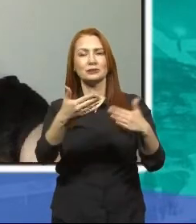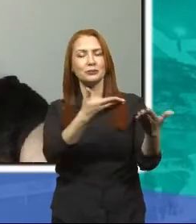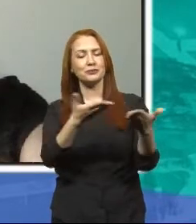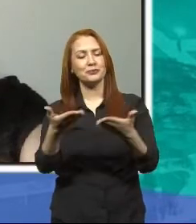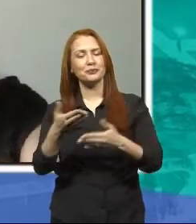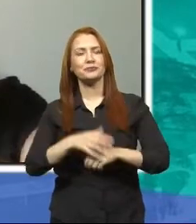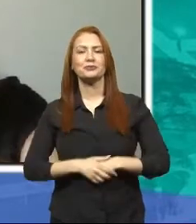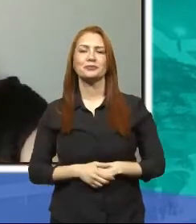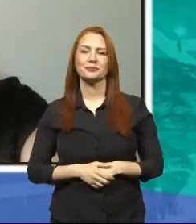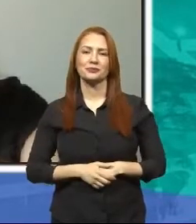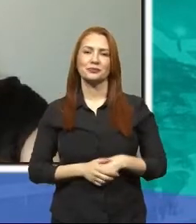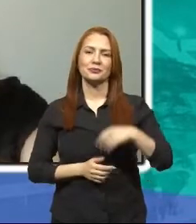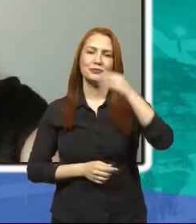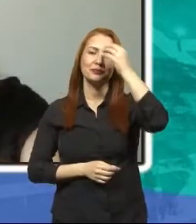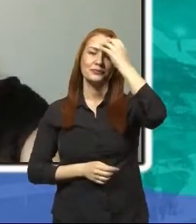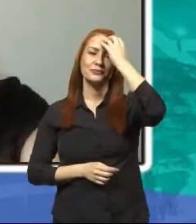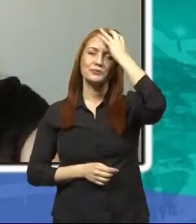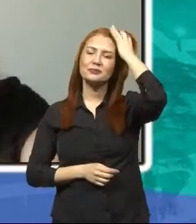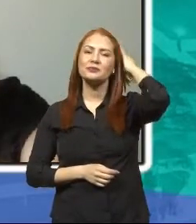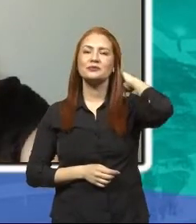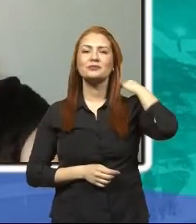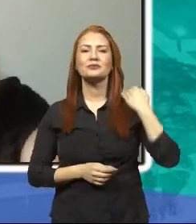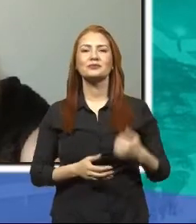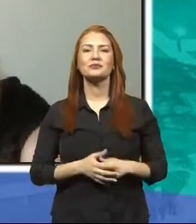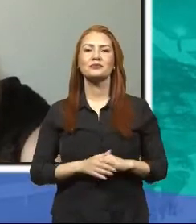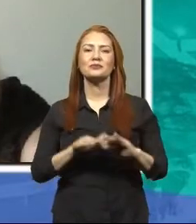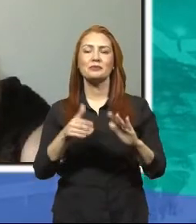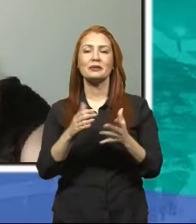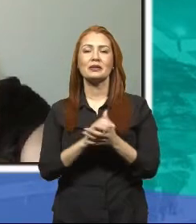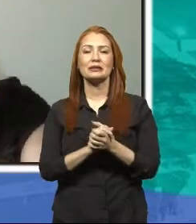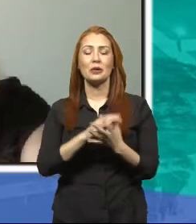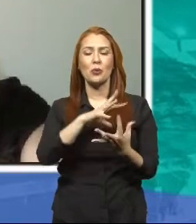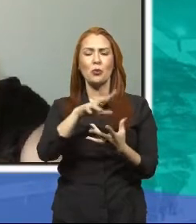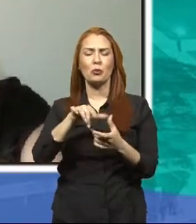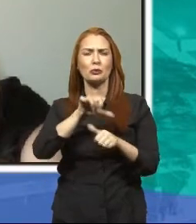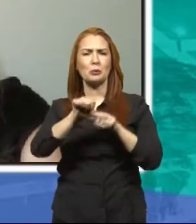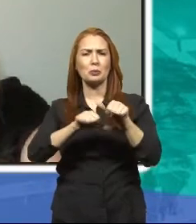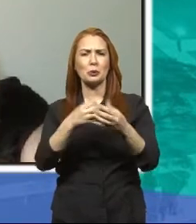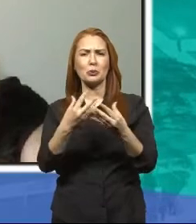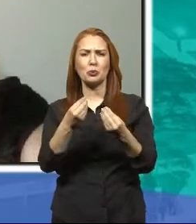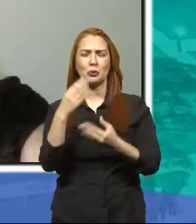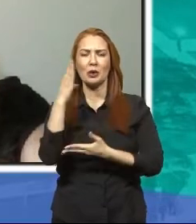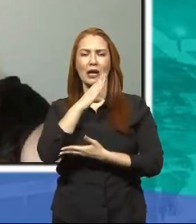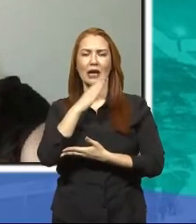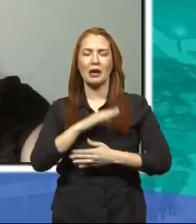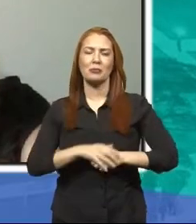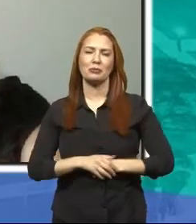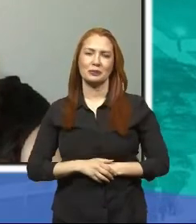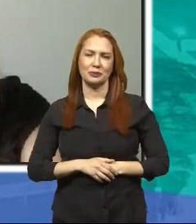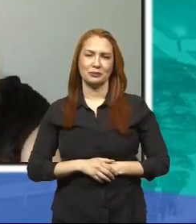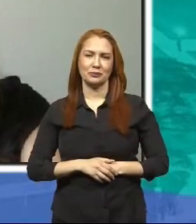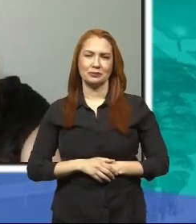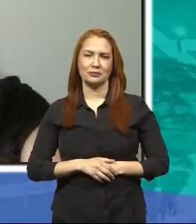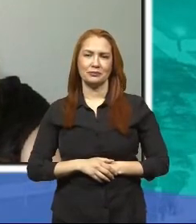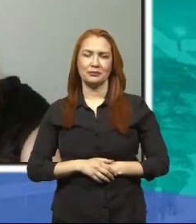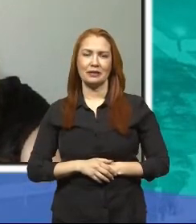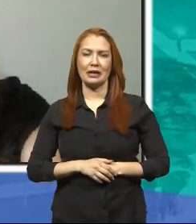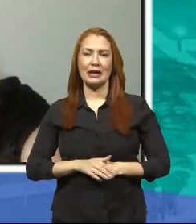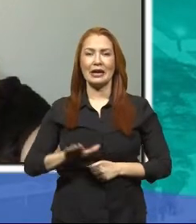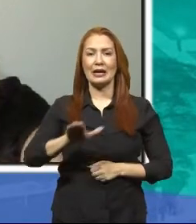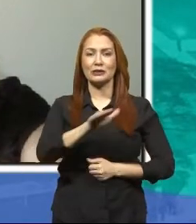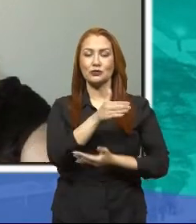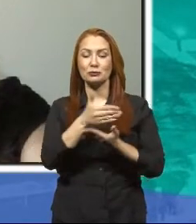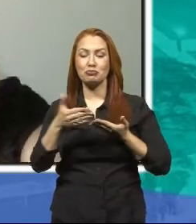gentileza. Então, veja, o mundo tem mudado muito rápido, né? E uma das coisas que a gente não tem prestado, talvez,